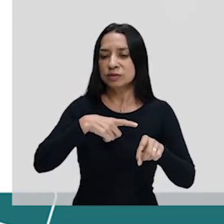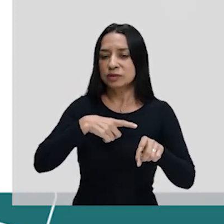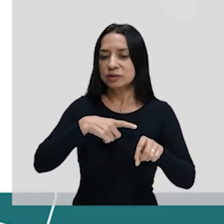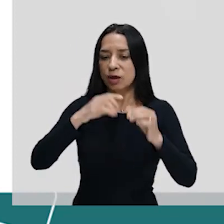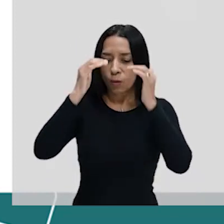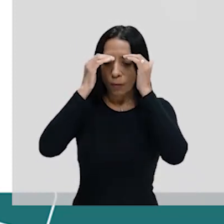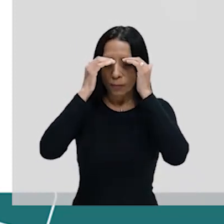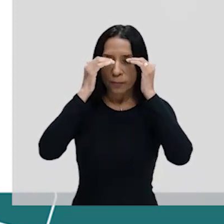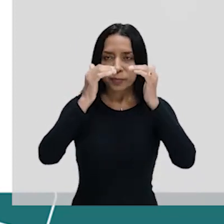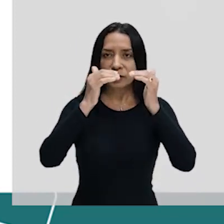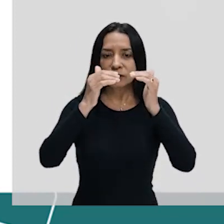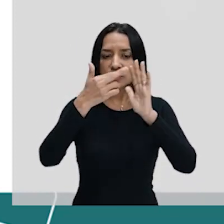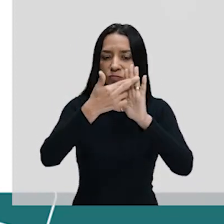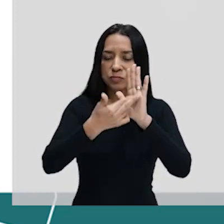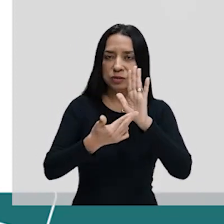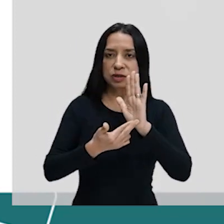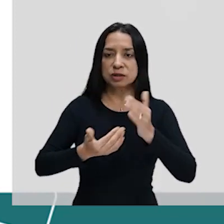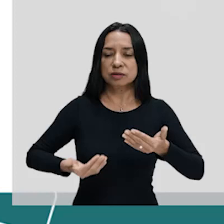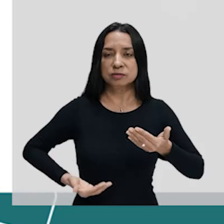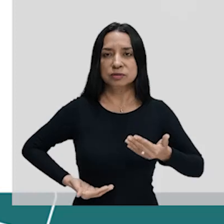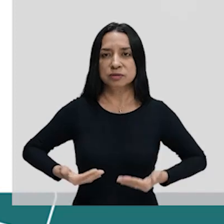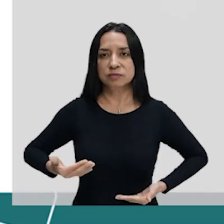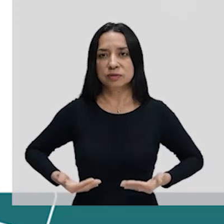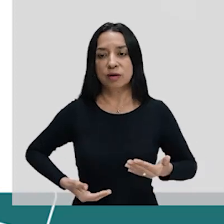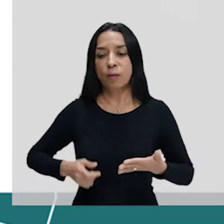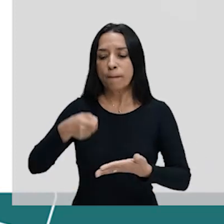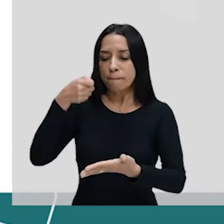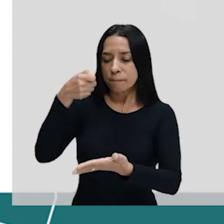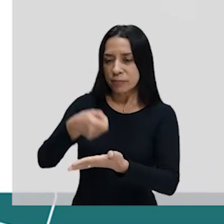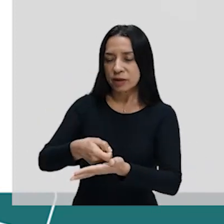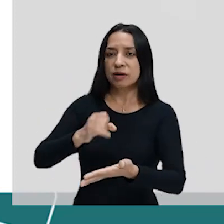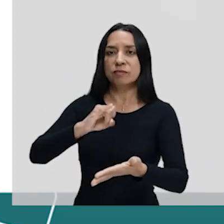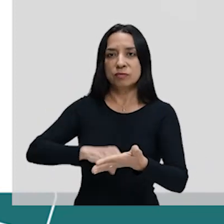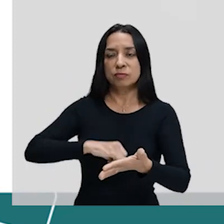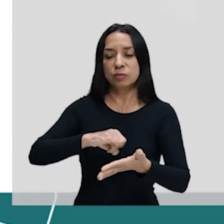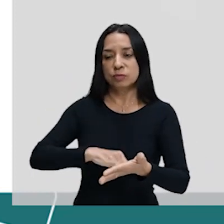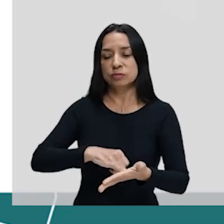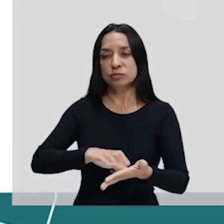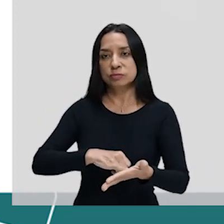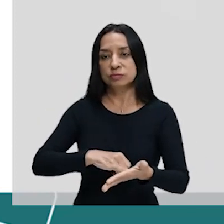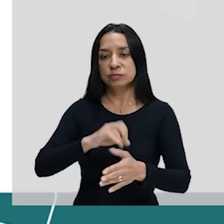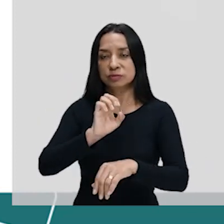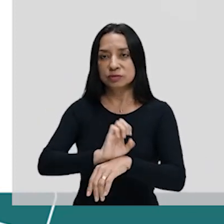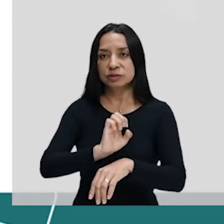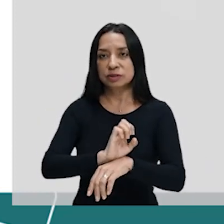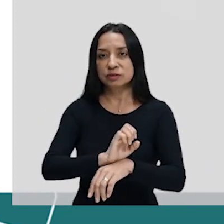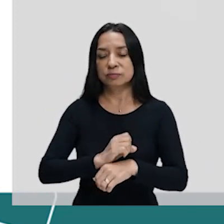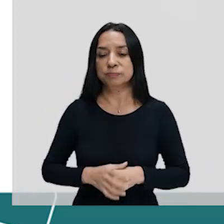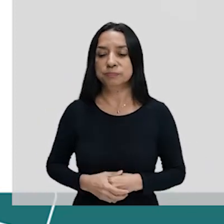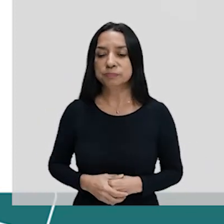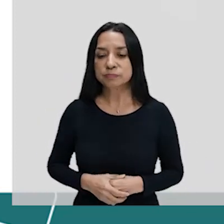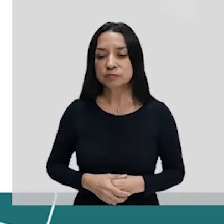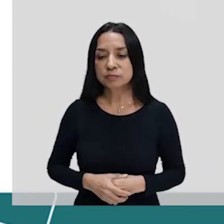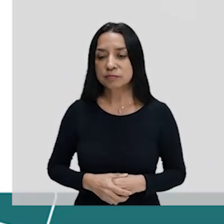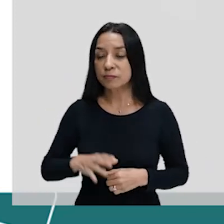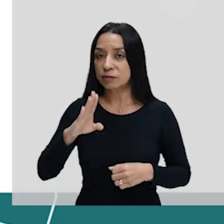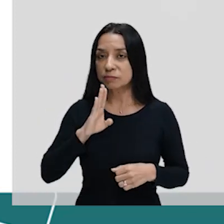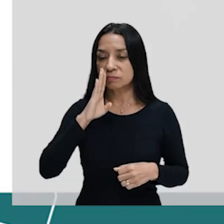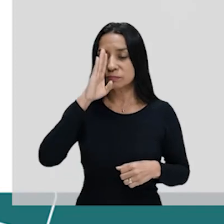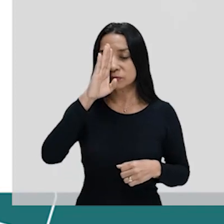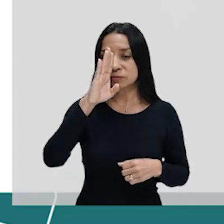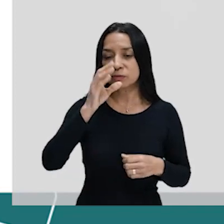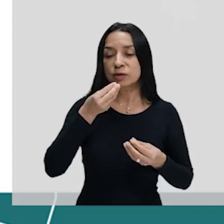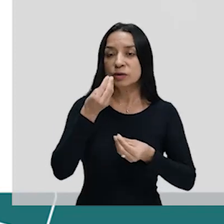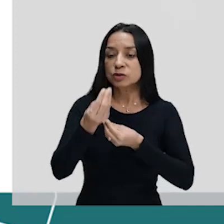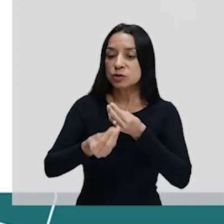servidão, esses camponeses, eles pagavam tributos para o Estado, impostos, principalmente